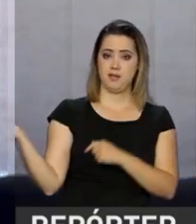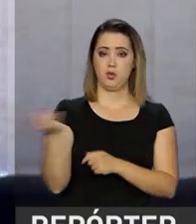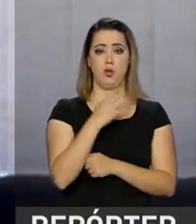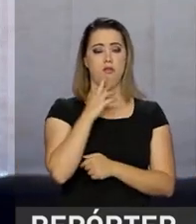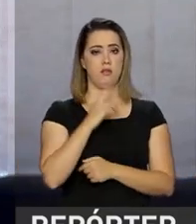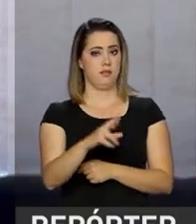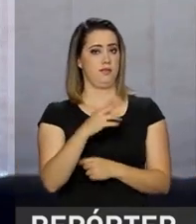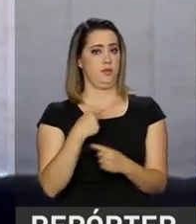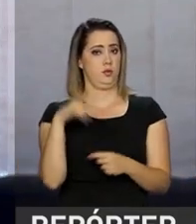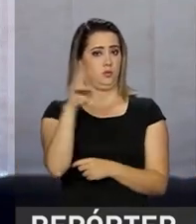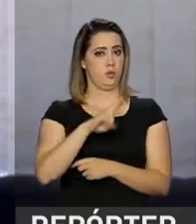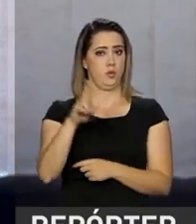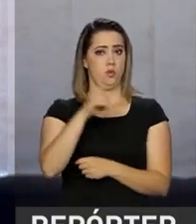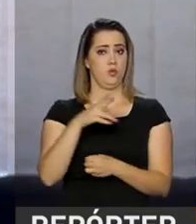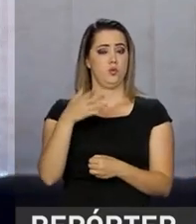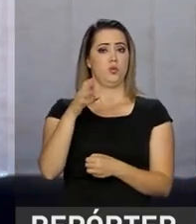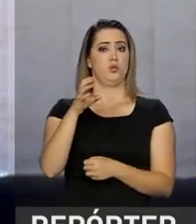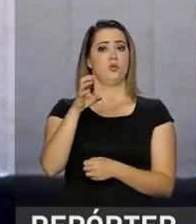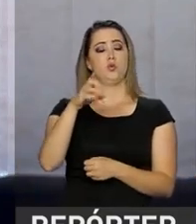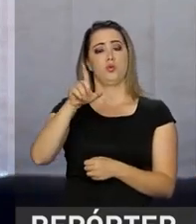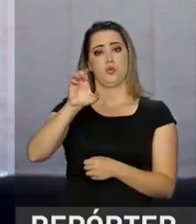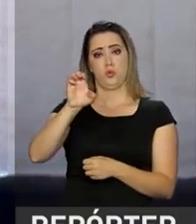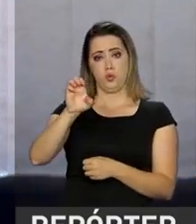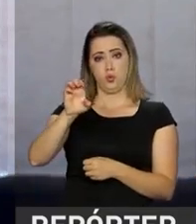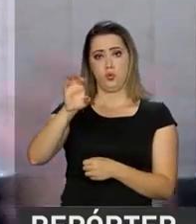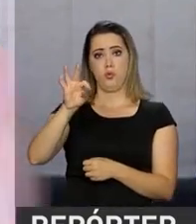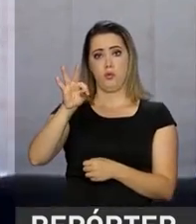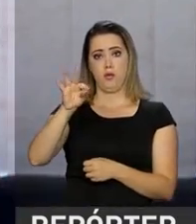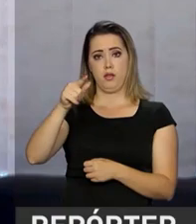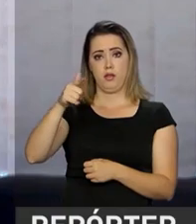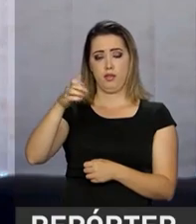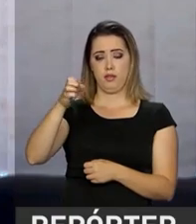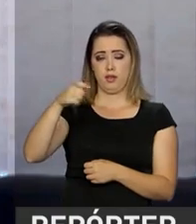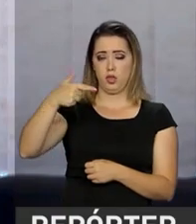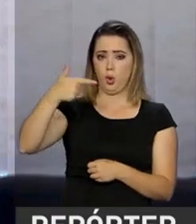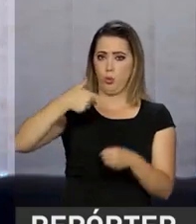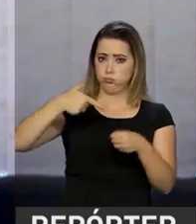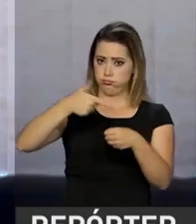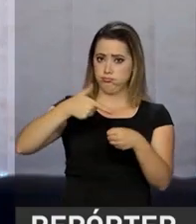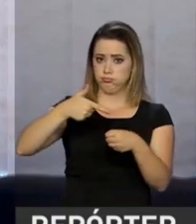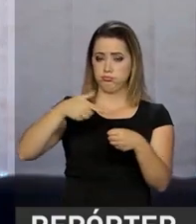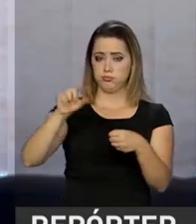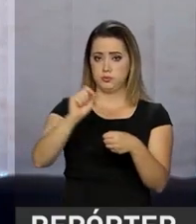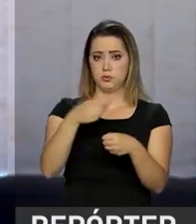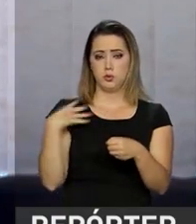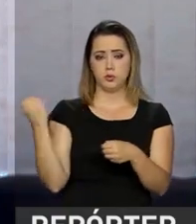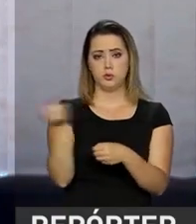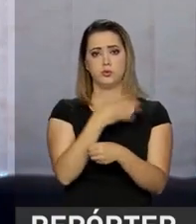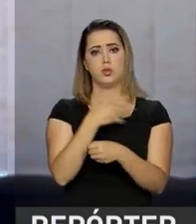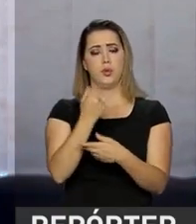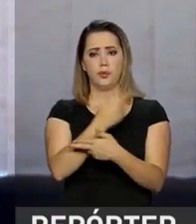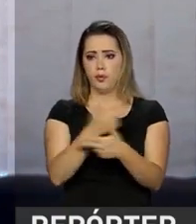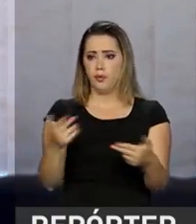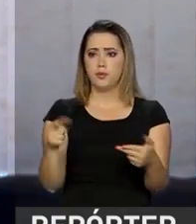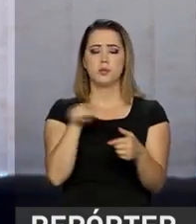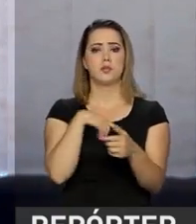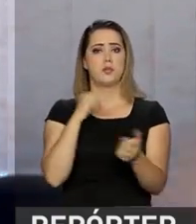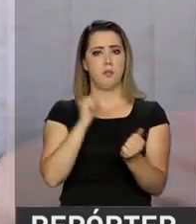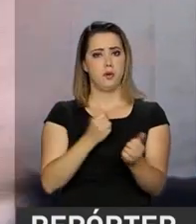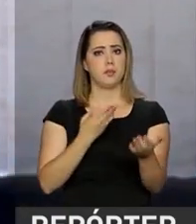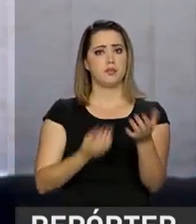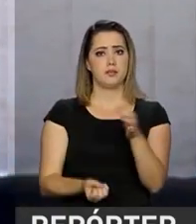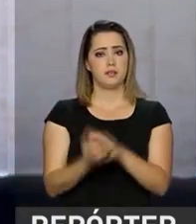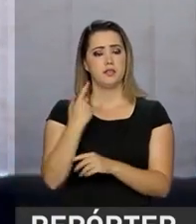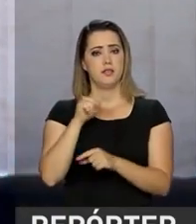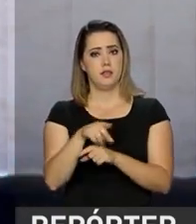soluções para o uso do etanol para que a cadeia se sust e Abra o leque de oportunidades de opções de novas moléculas para que possa ter